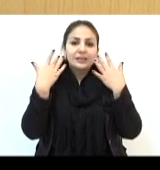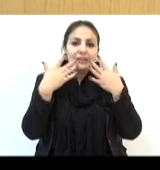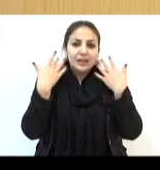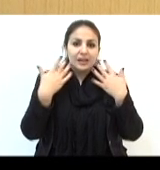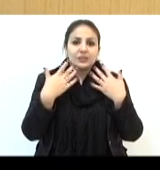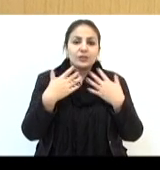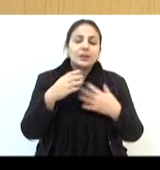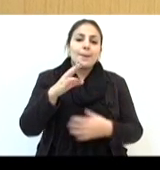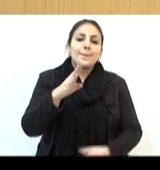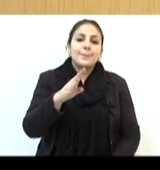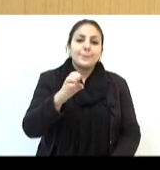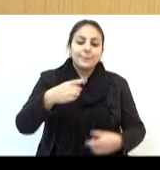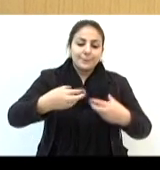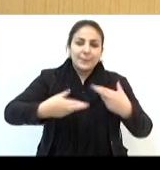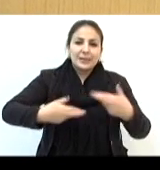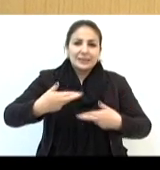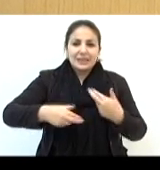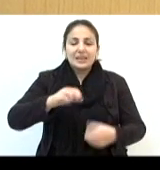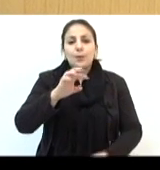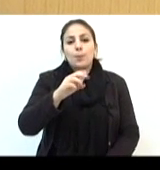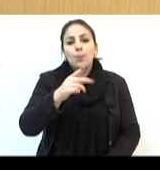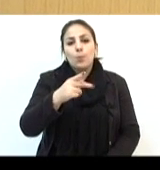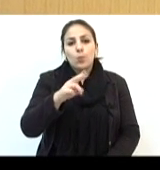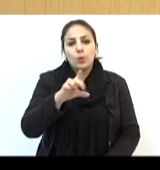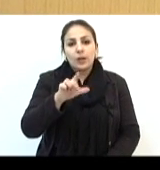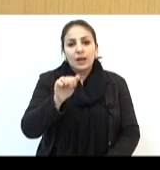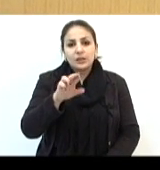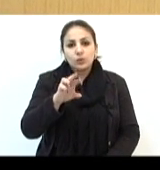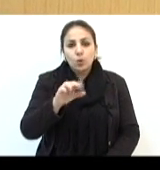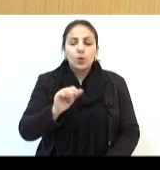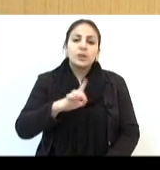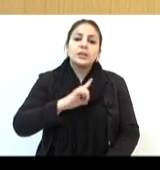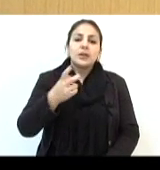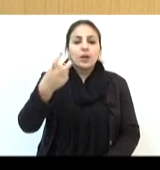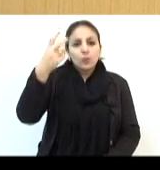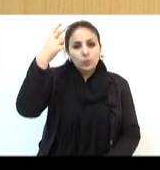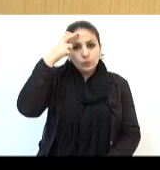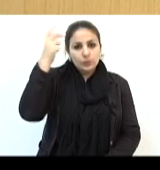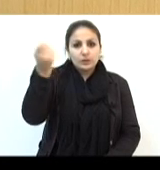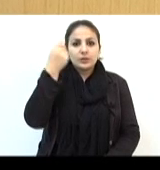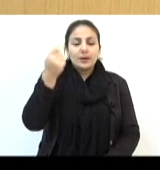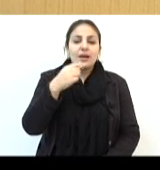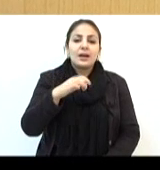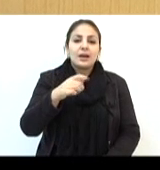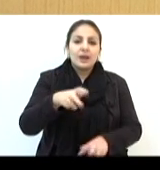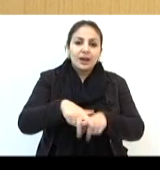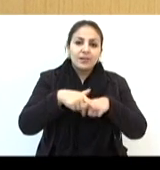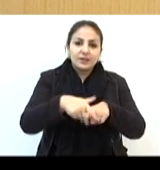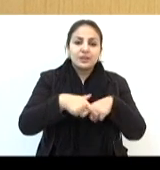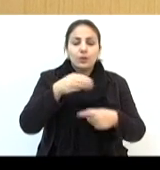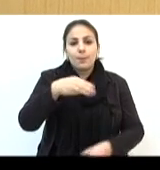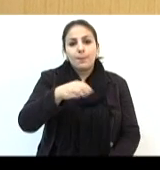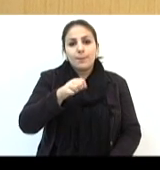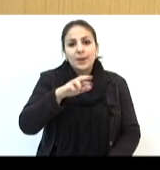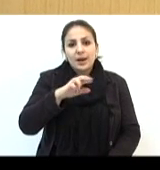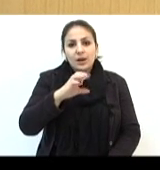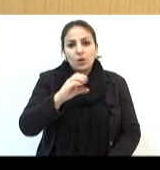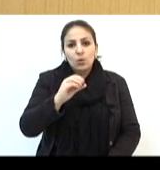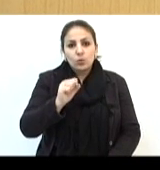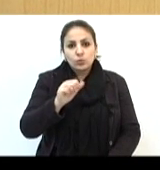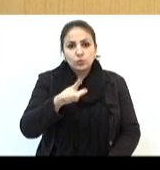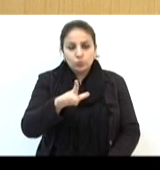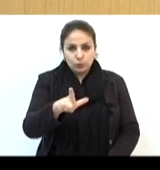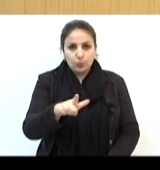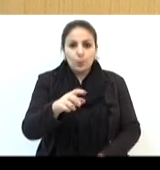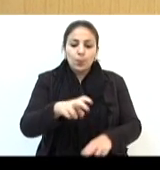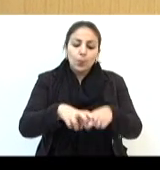do Pulador, que é organizada pelo grupo cultural e tradicionalista Cavaleiros do Mercosul. Por isso, nesta